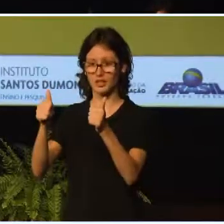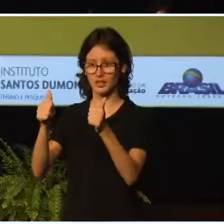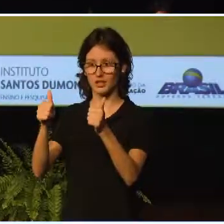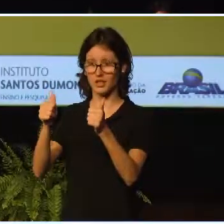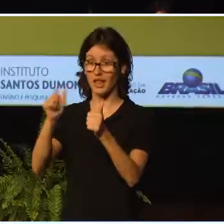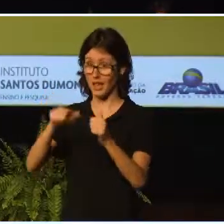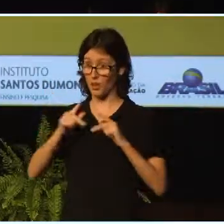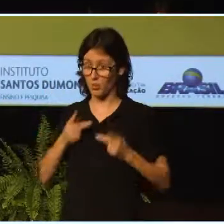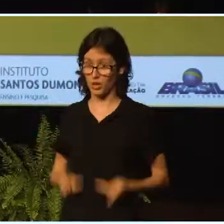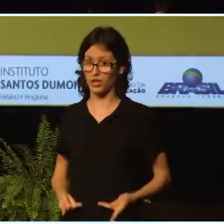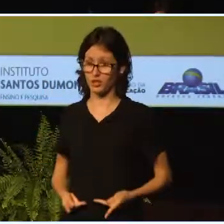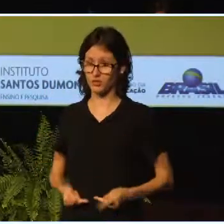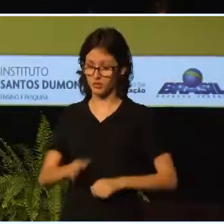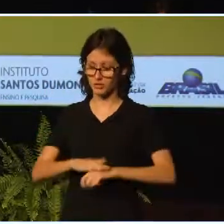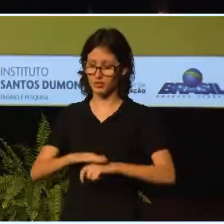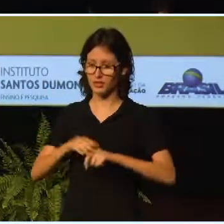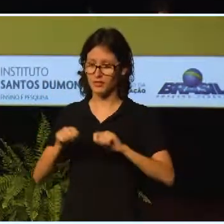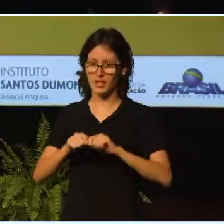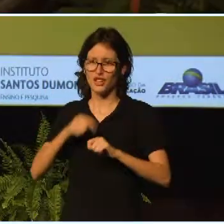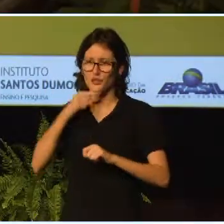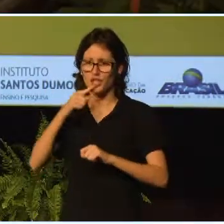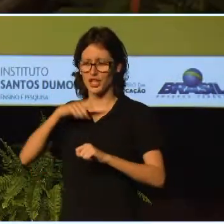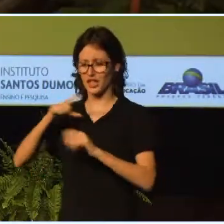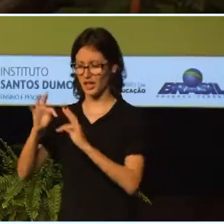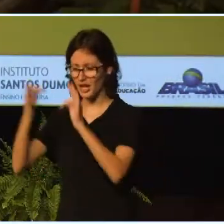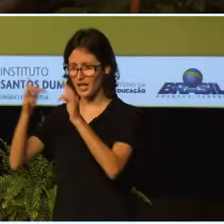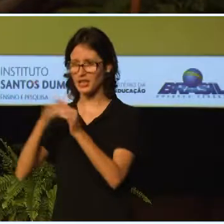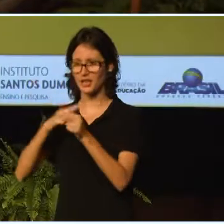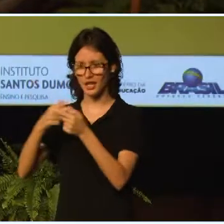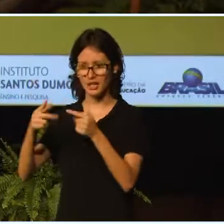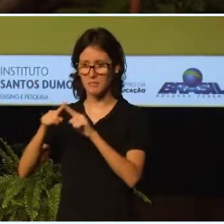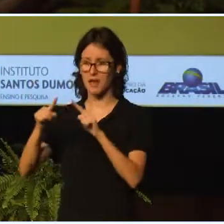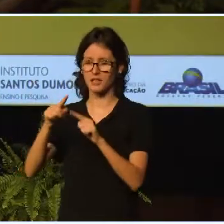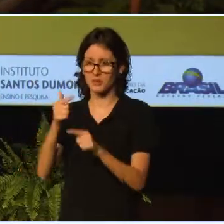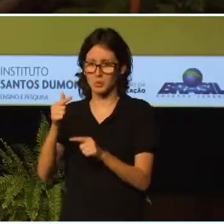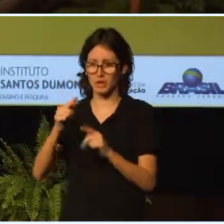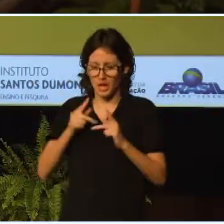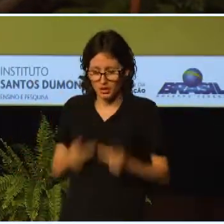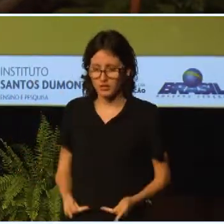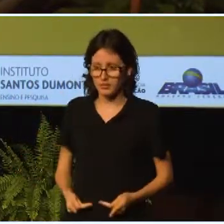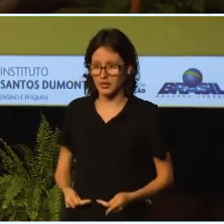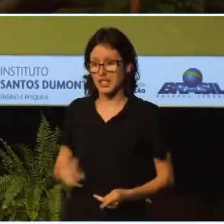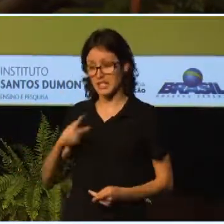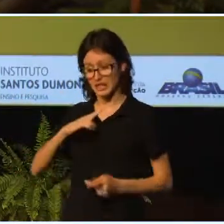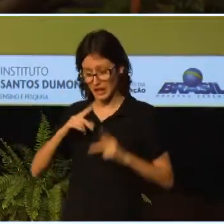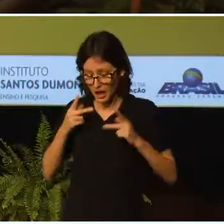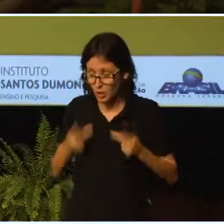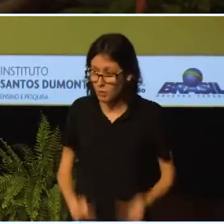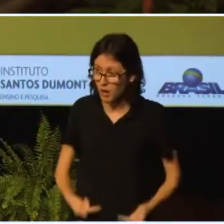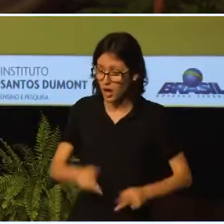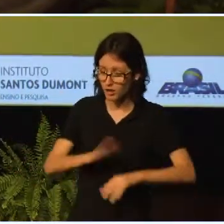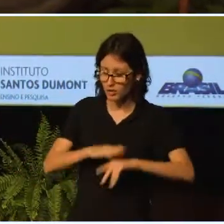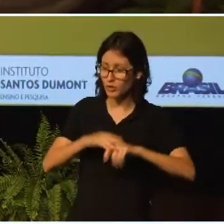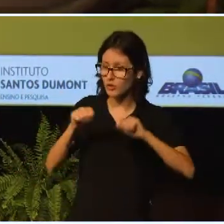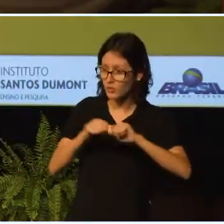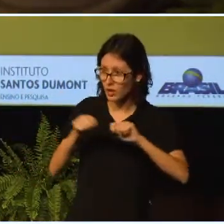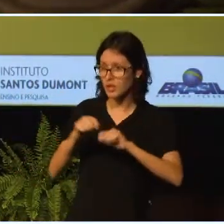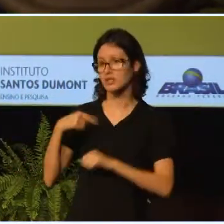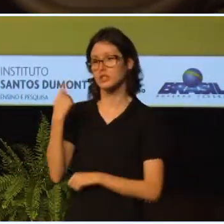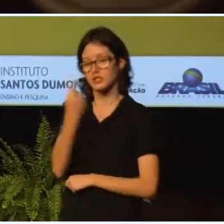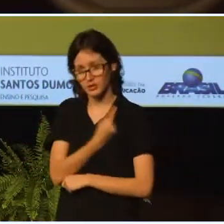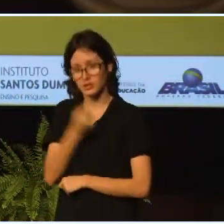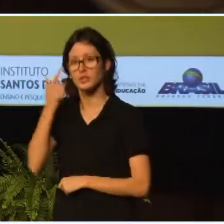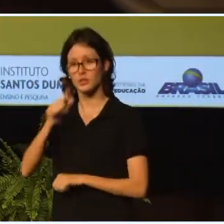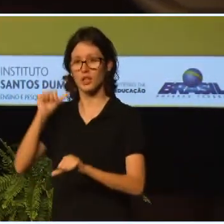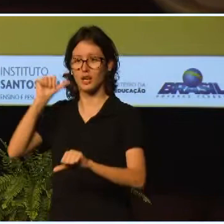é o ser humano. Então, não adianta ter ferramenta se não tiver ser humano. Então, se nós tivermos seres humanos, nós podemos